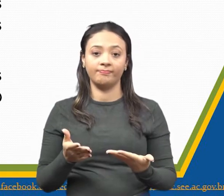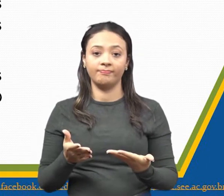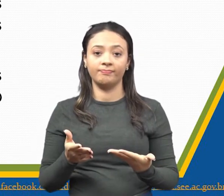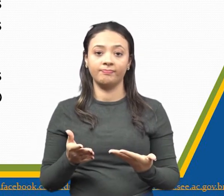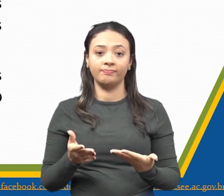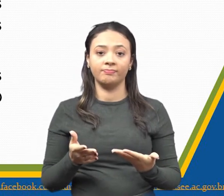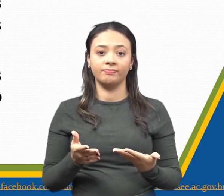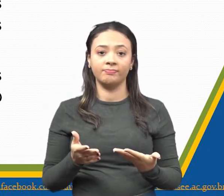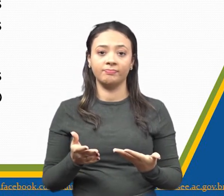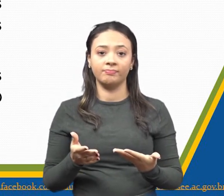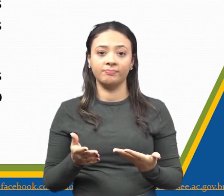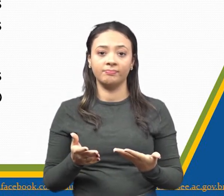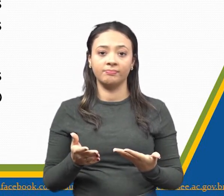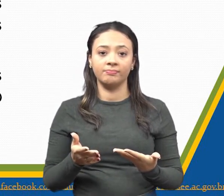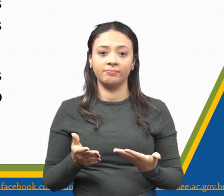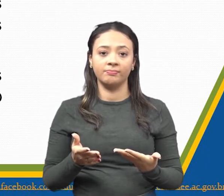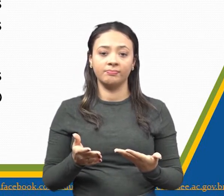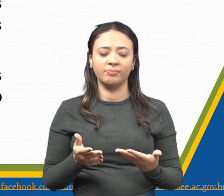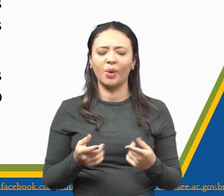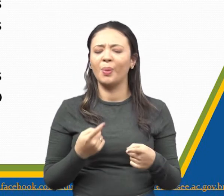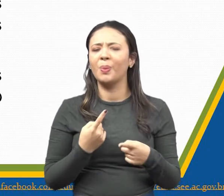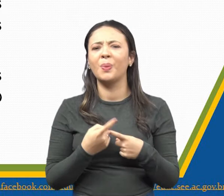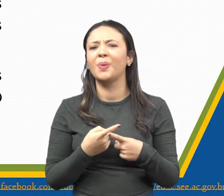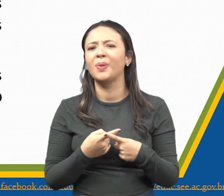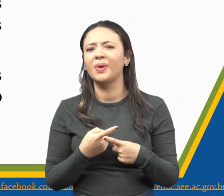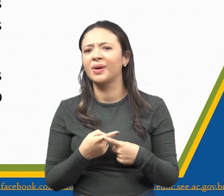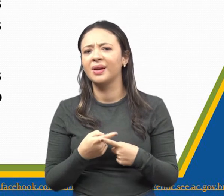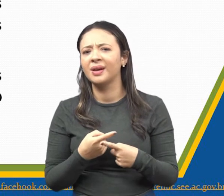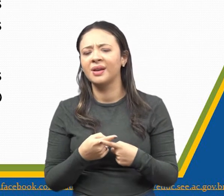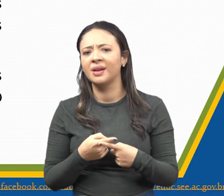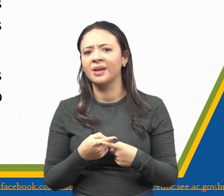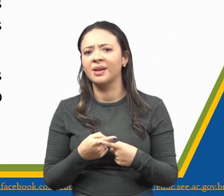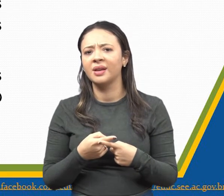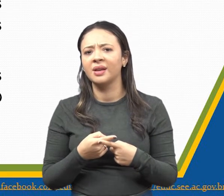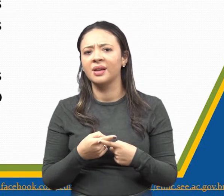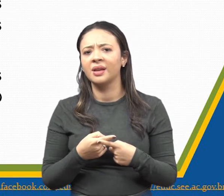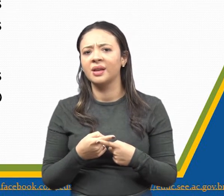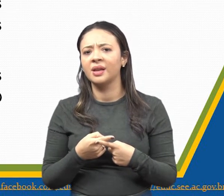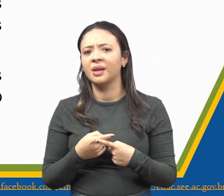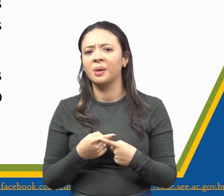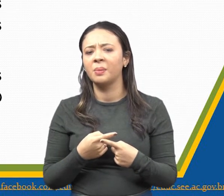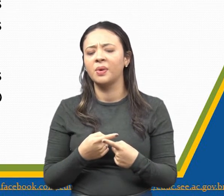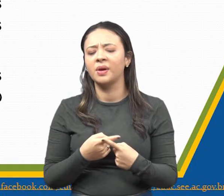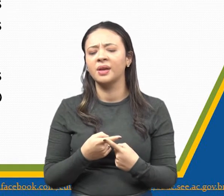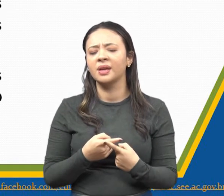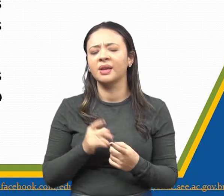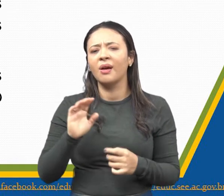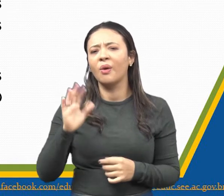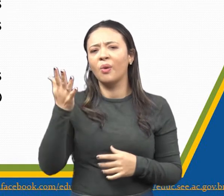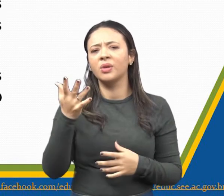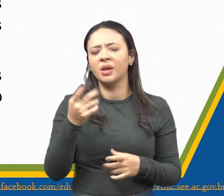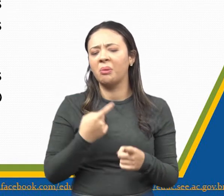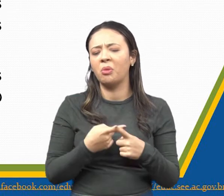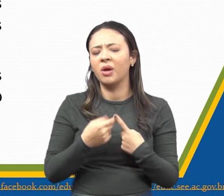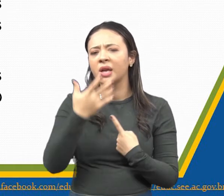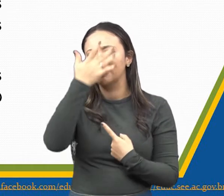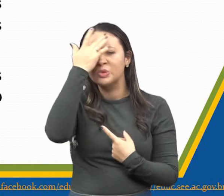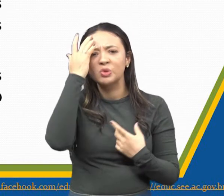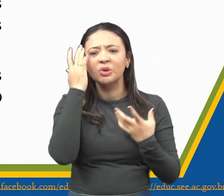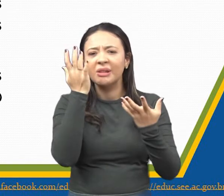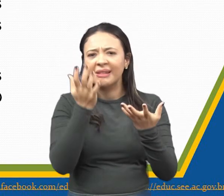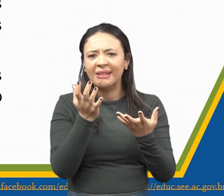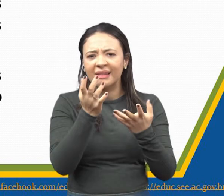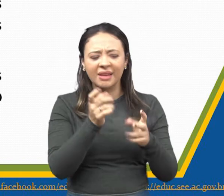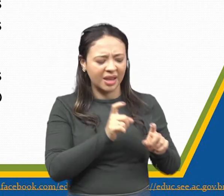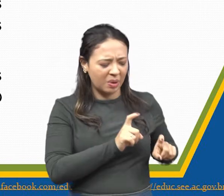Mas quais motivos que ocasionaram o êxodo rural? As pessoas, elas